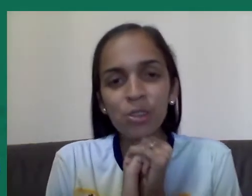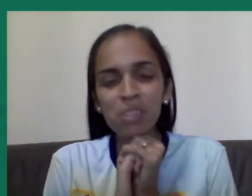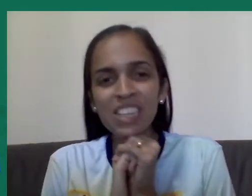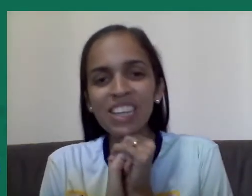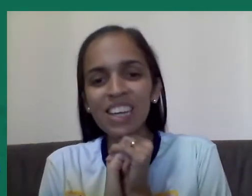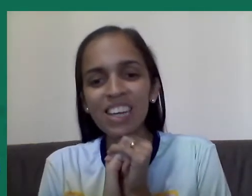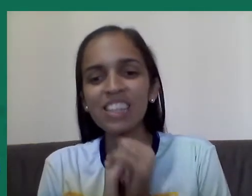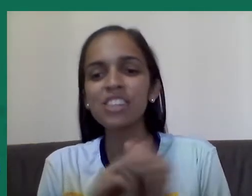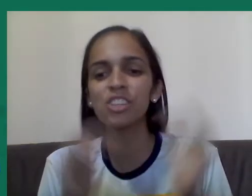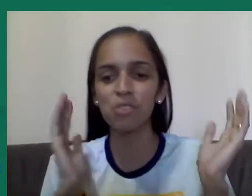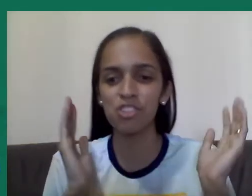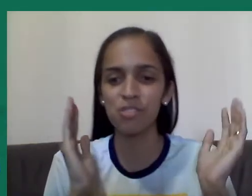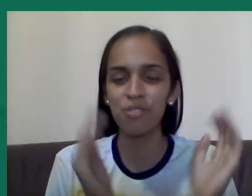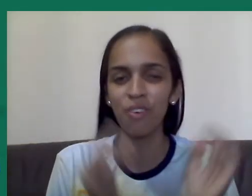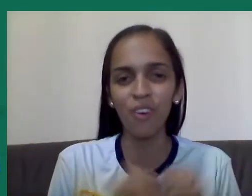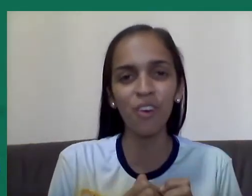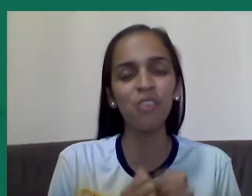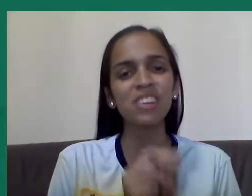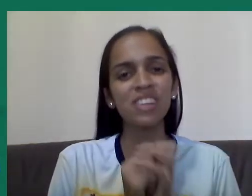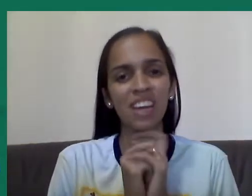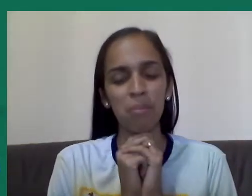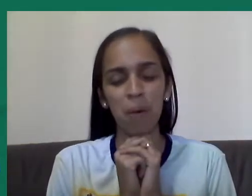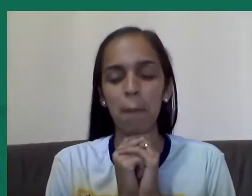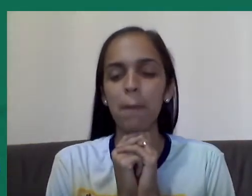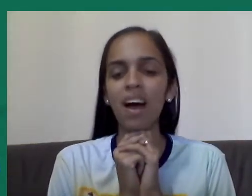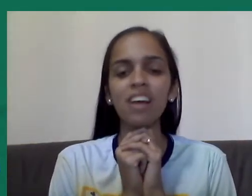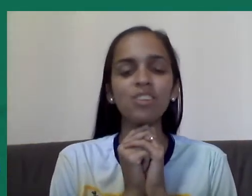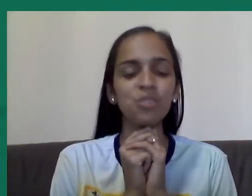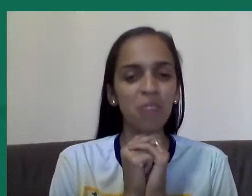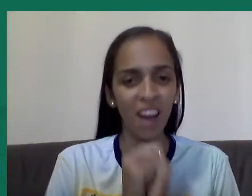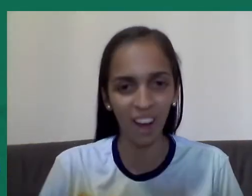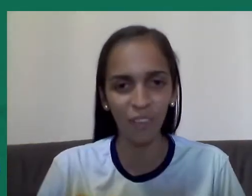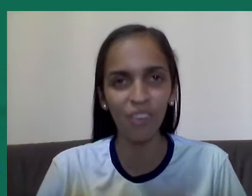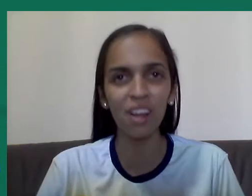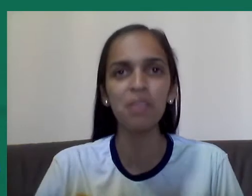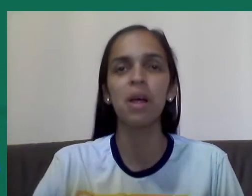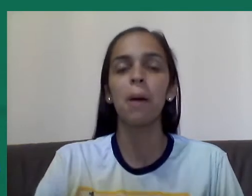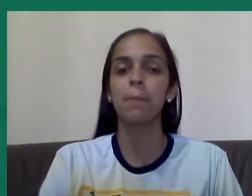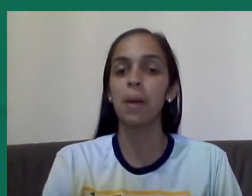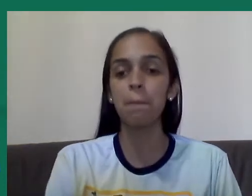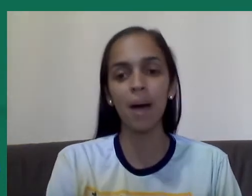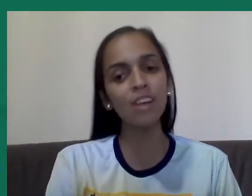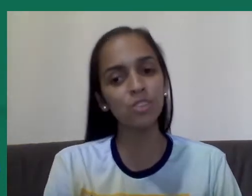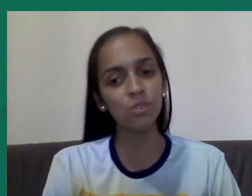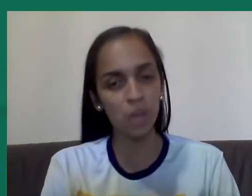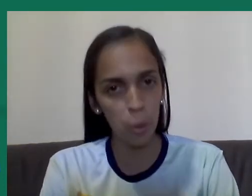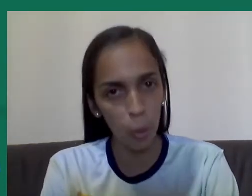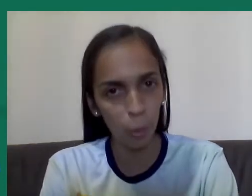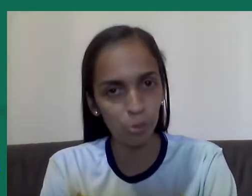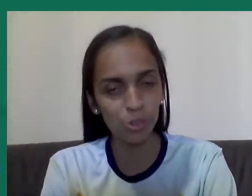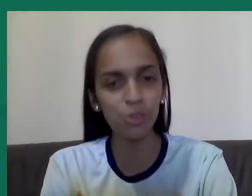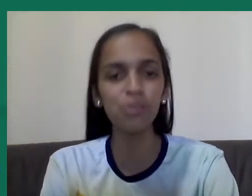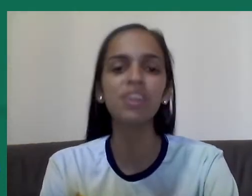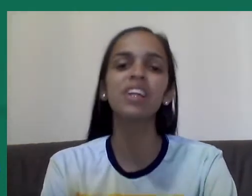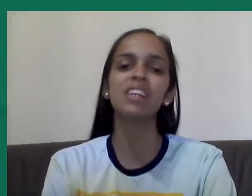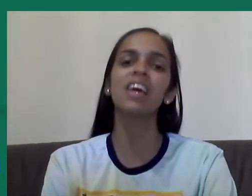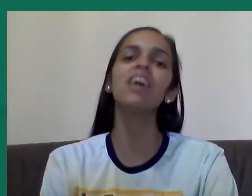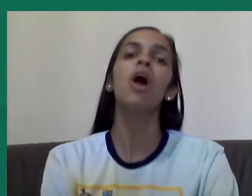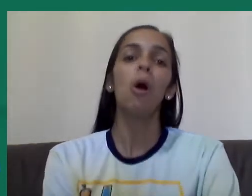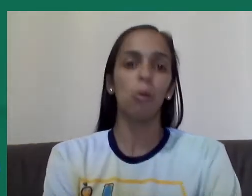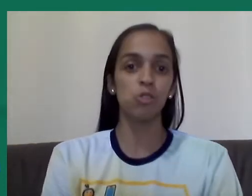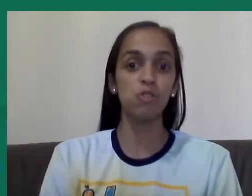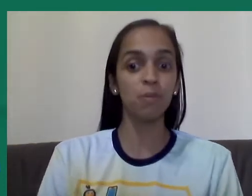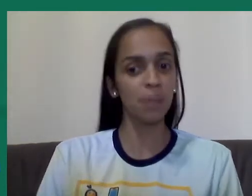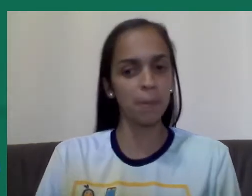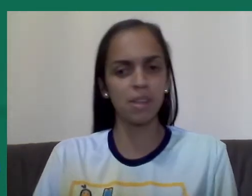Oi, turminha, estamos de volta para mais uma aula, para mais um encontro,